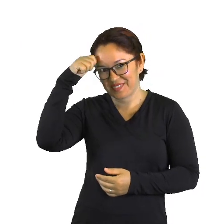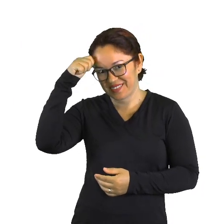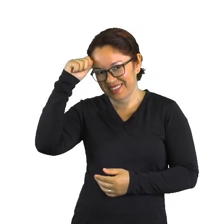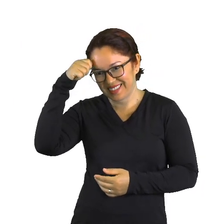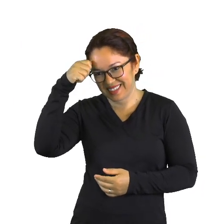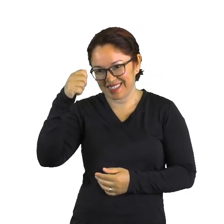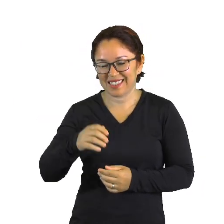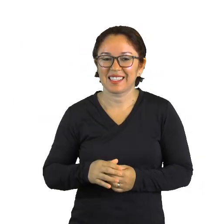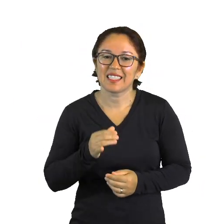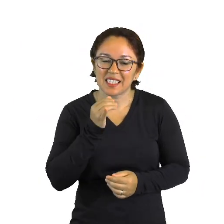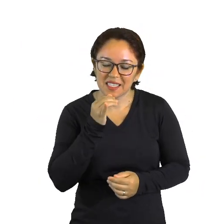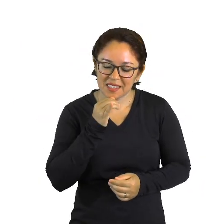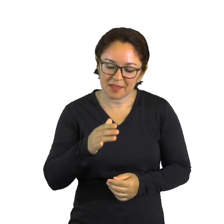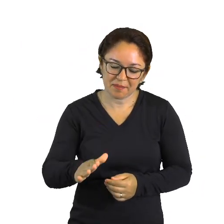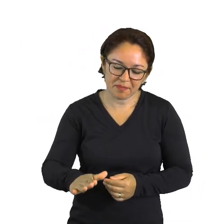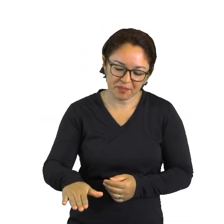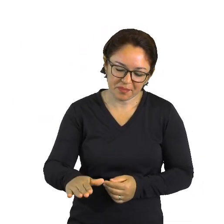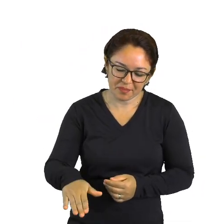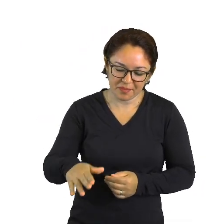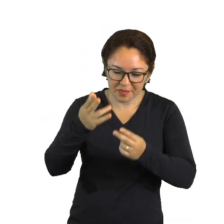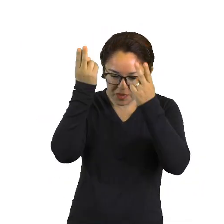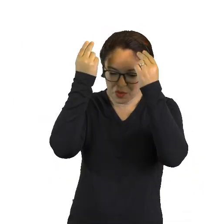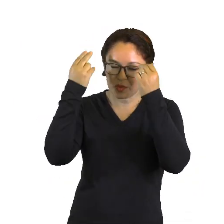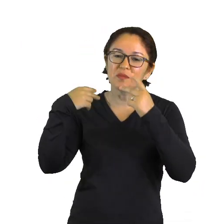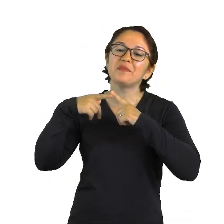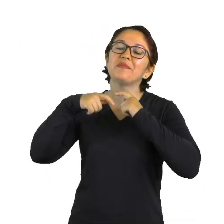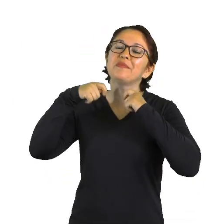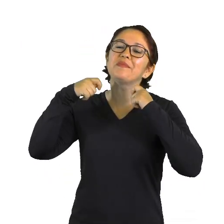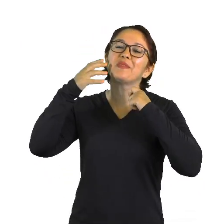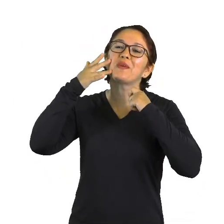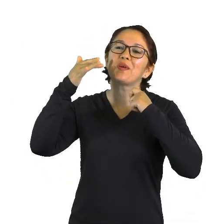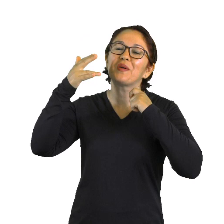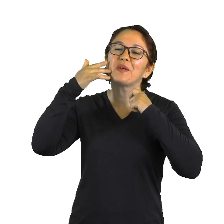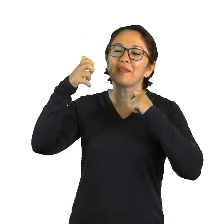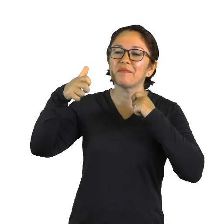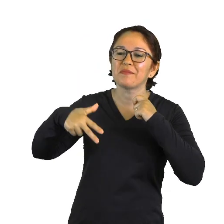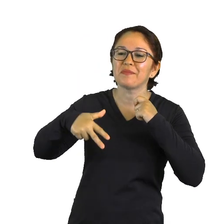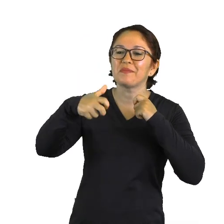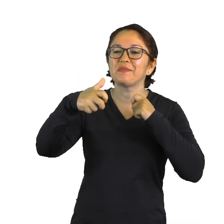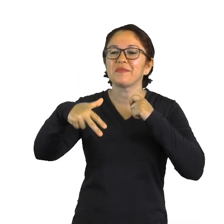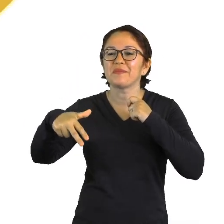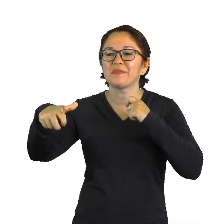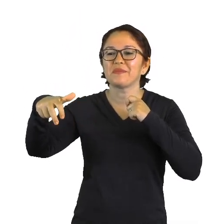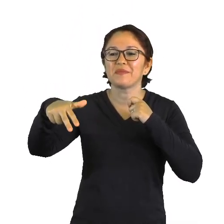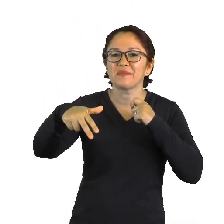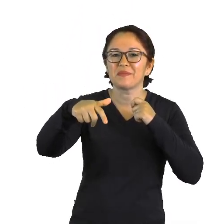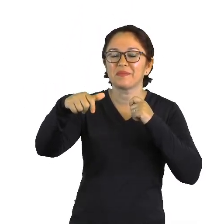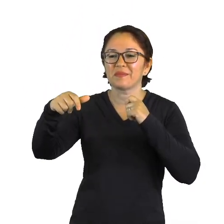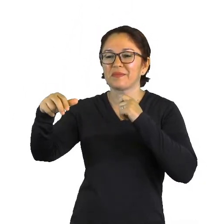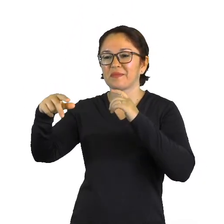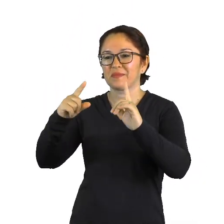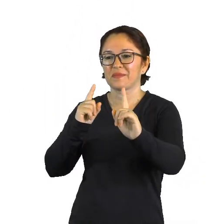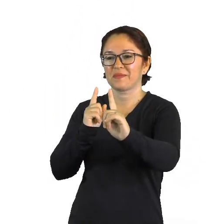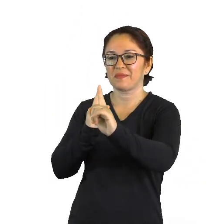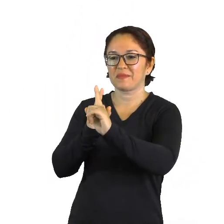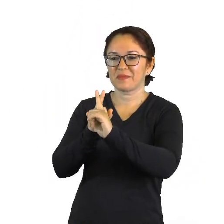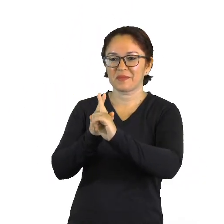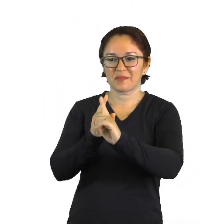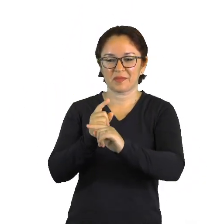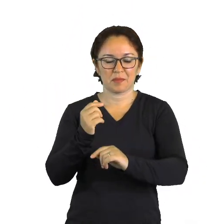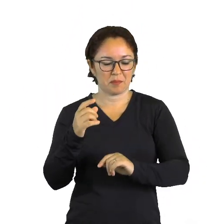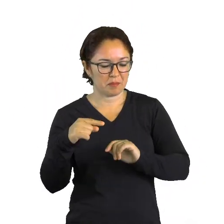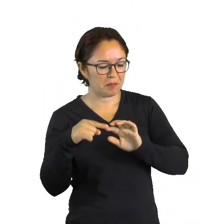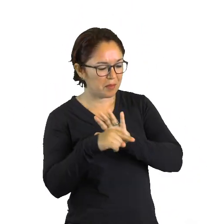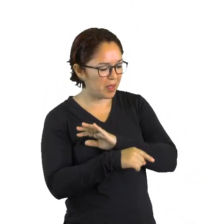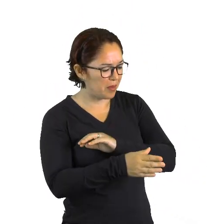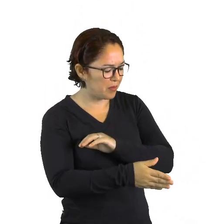laço colorido no pescoço, sempre encontrava alguém que perguntava: coelha bonita do laço